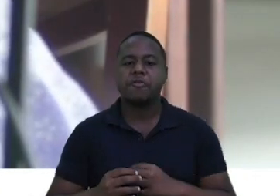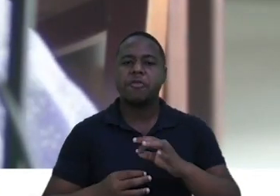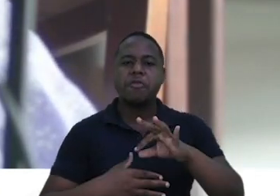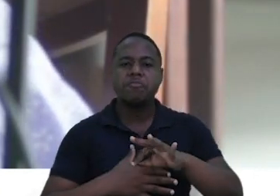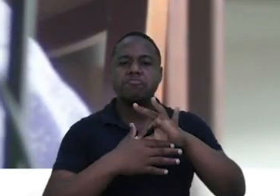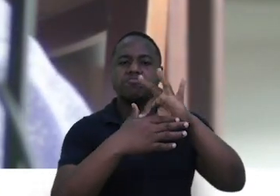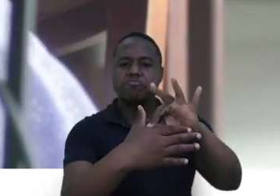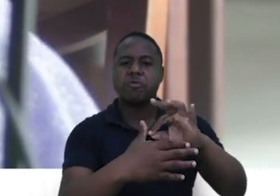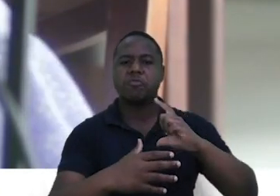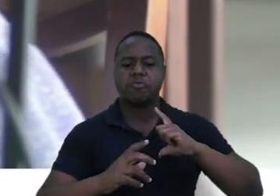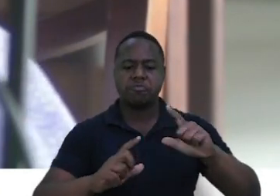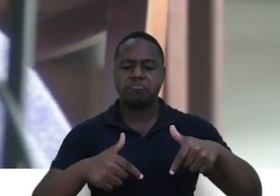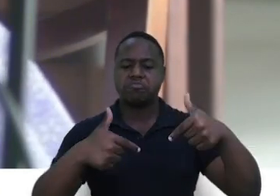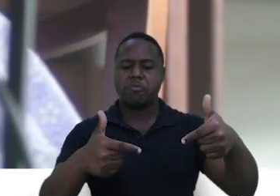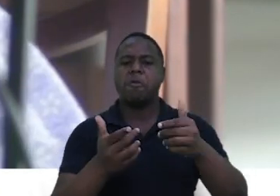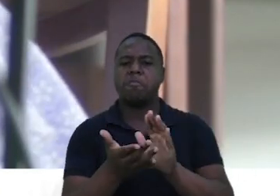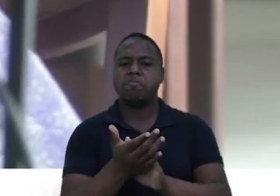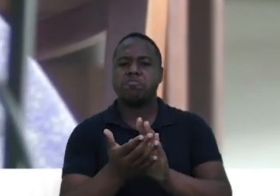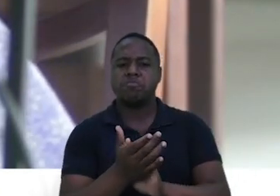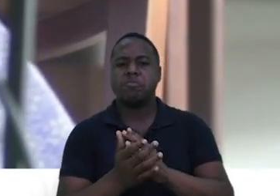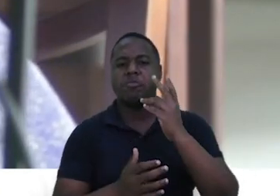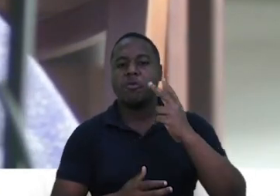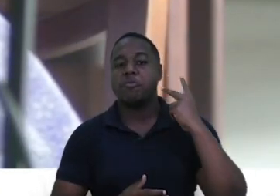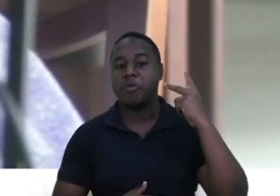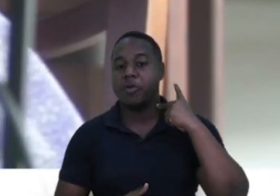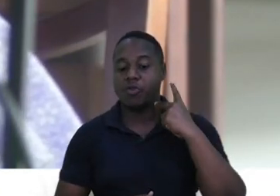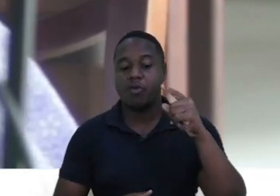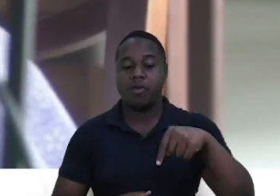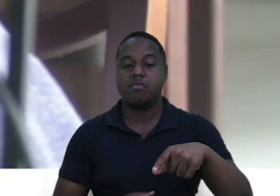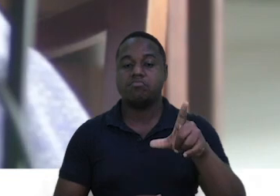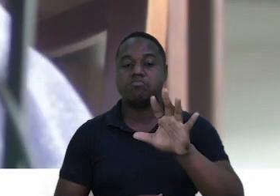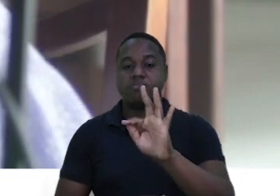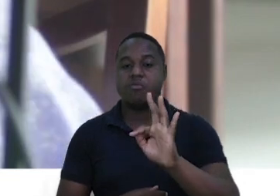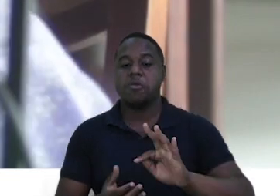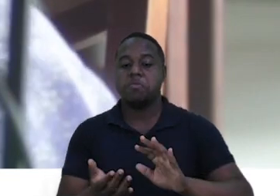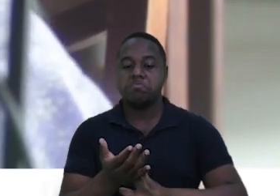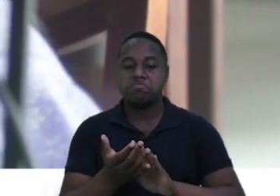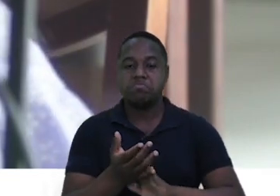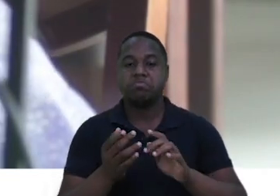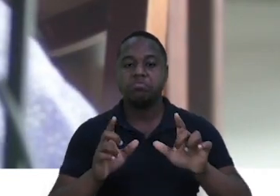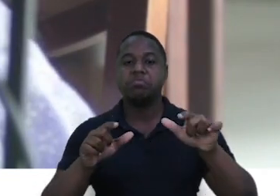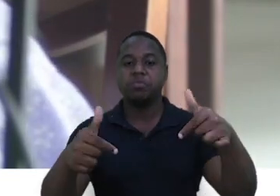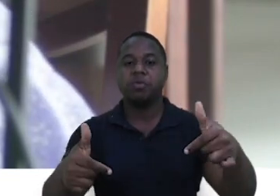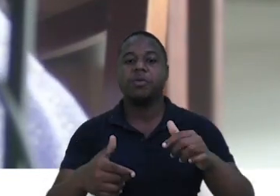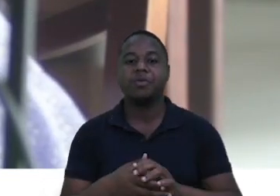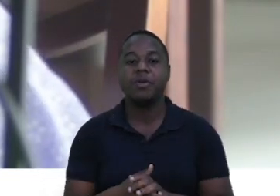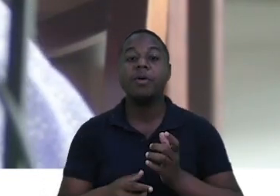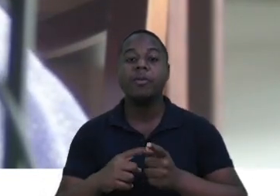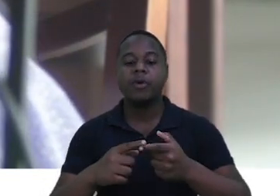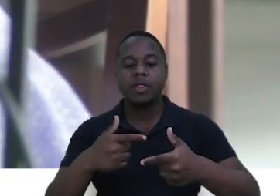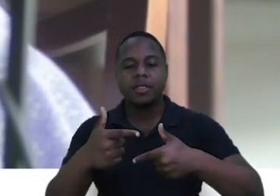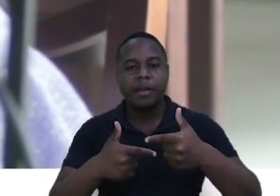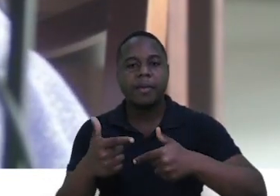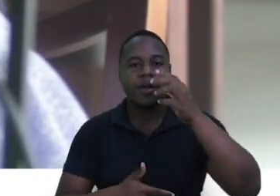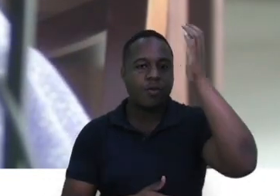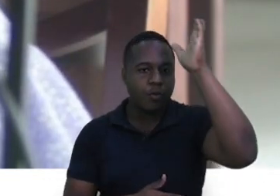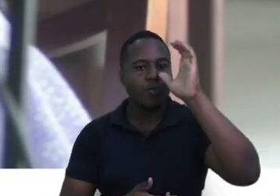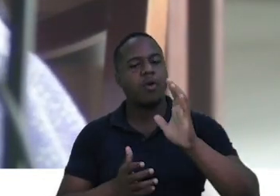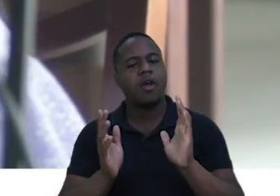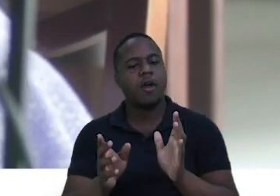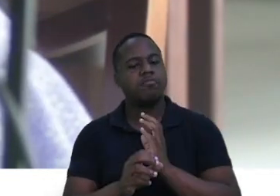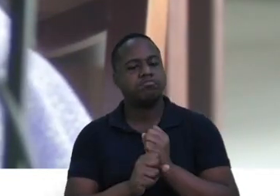de congratulação da Câmara de Vereadores de Lauro de Freitas, né, em honra e mérito pelo trabalho cultural que